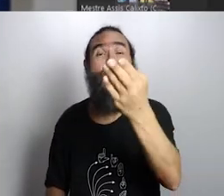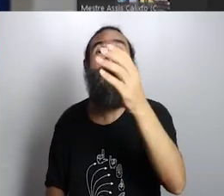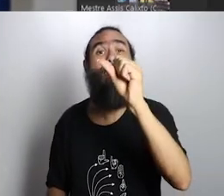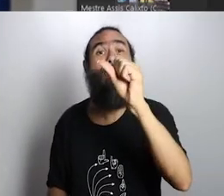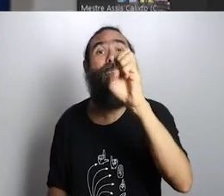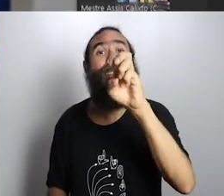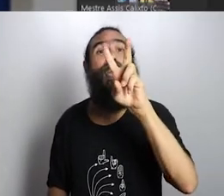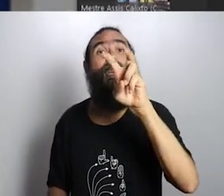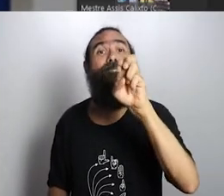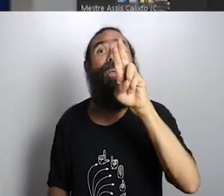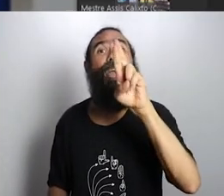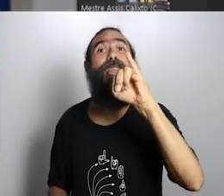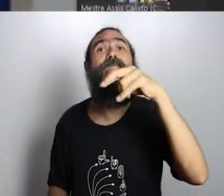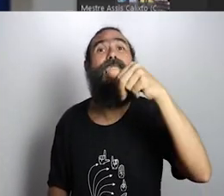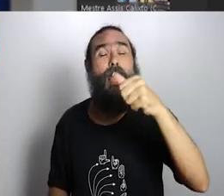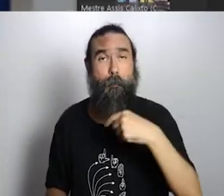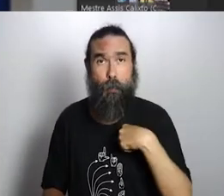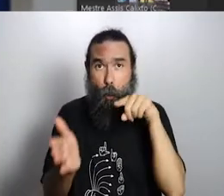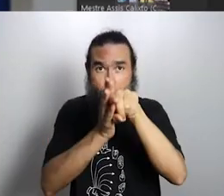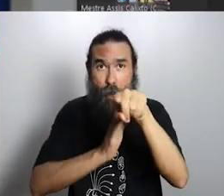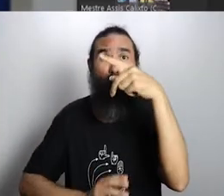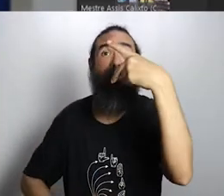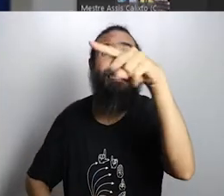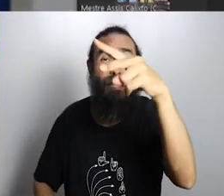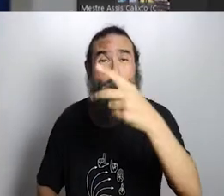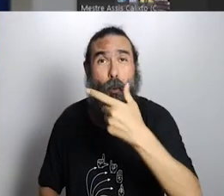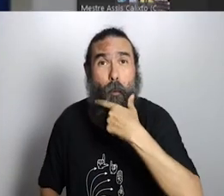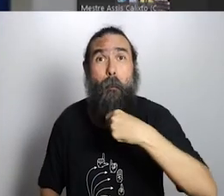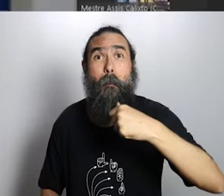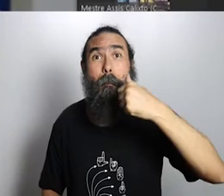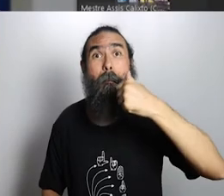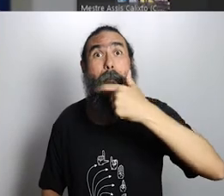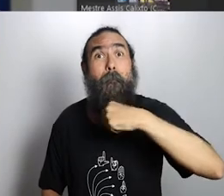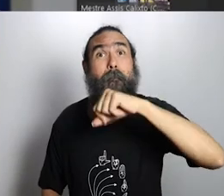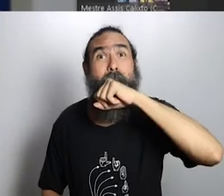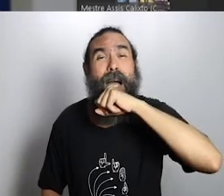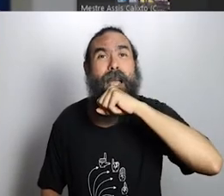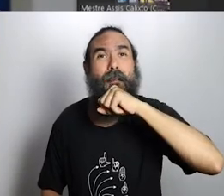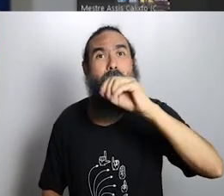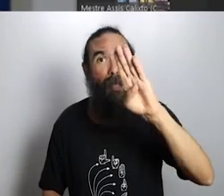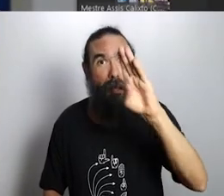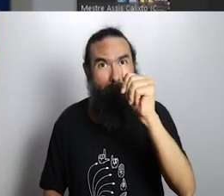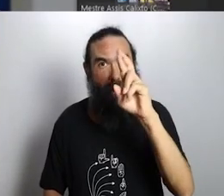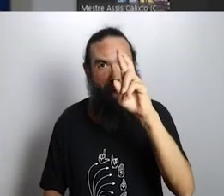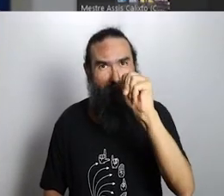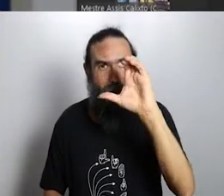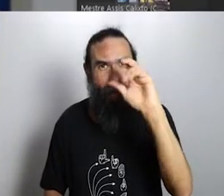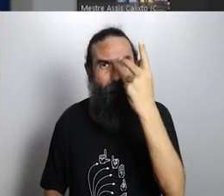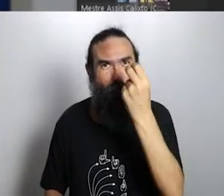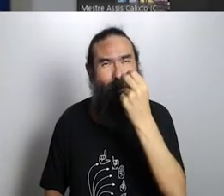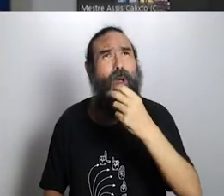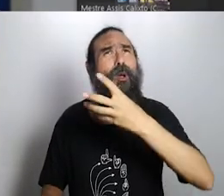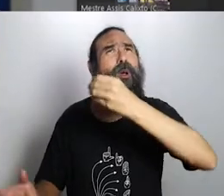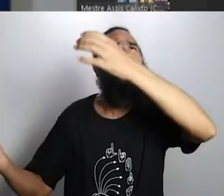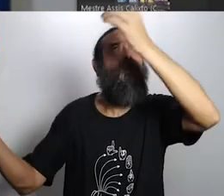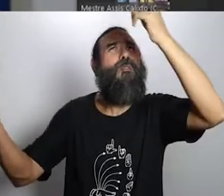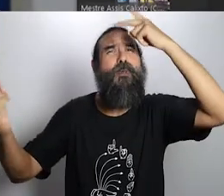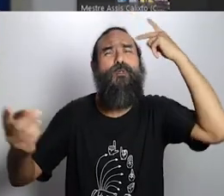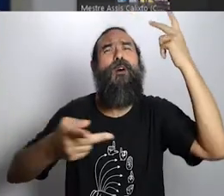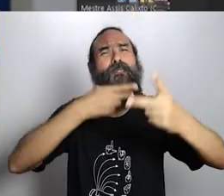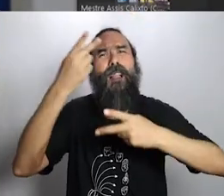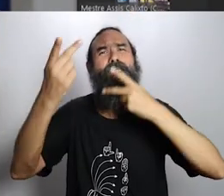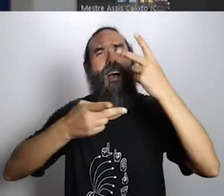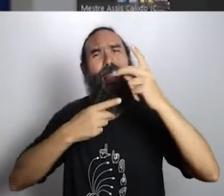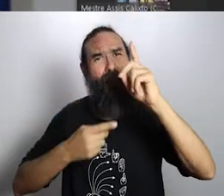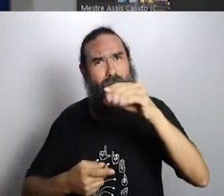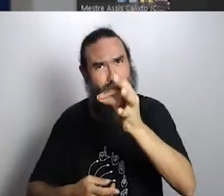seu pai, Baracho, você já ouviu tanto falar dele, não é verdade? E uma